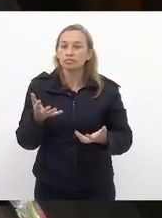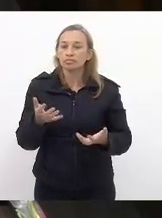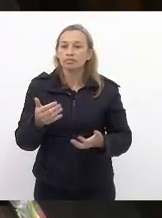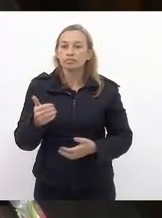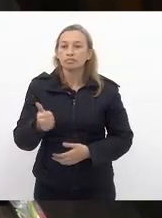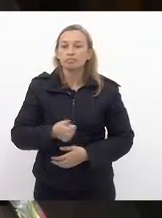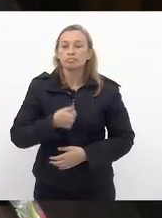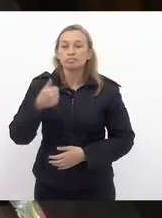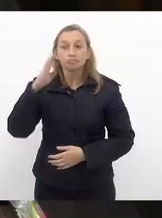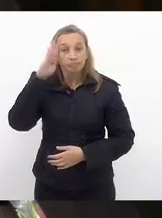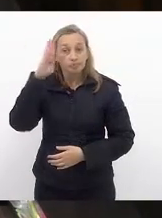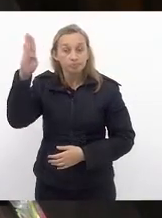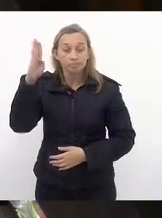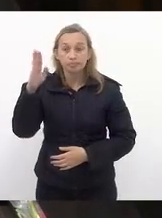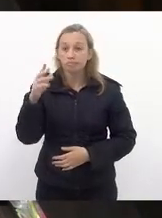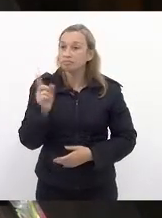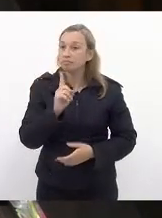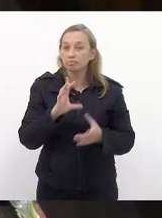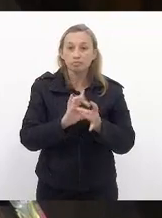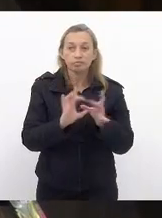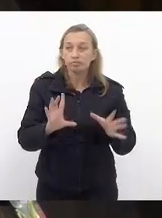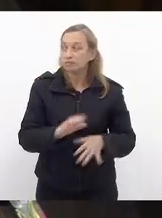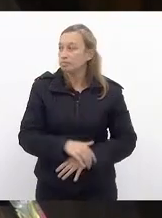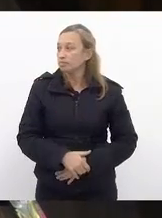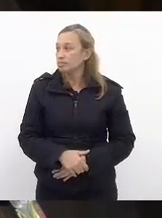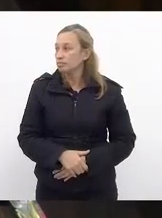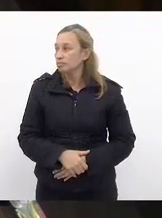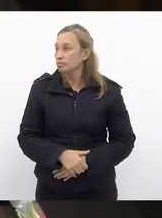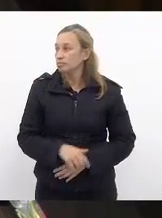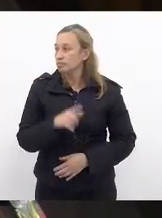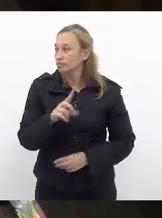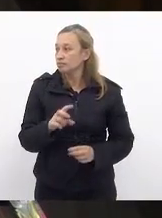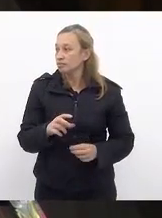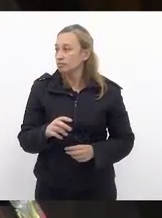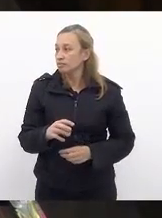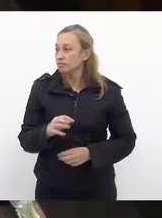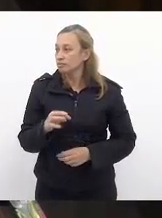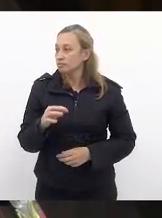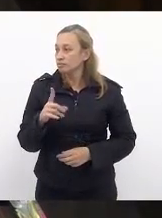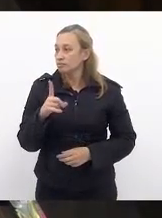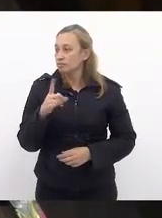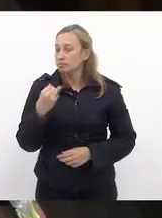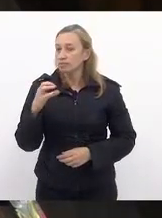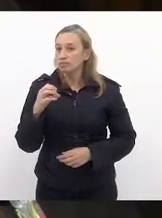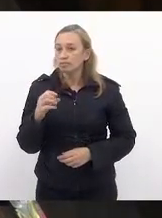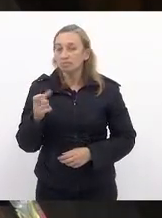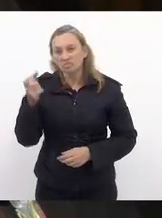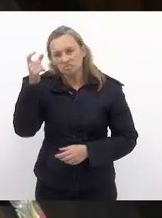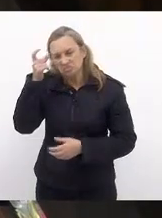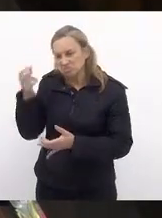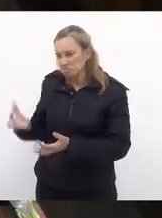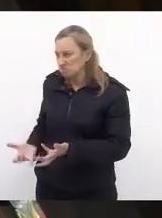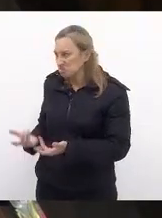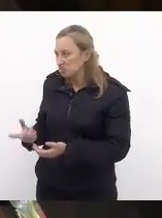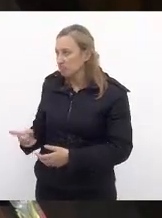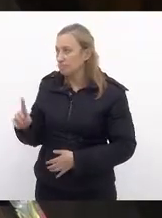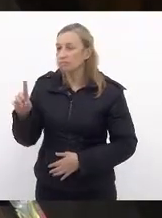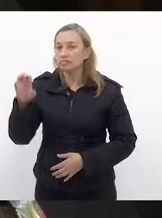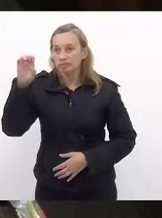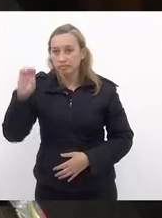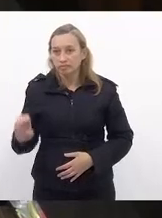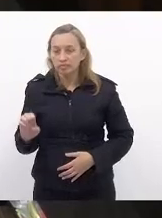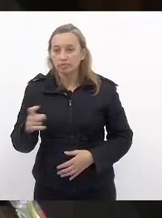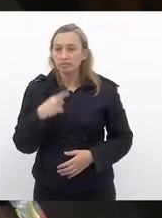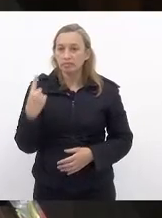precioso e nós não permitiremos que esses demônios está esquerda tenta nos sofá a